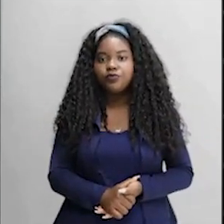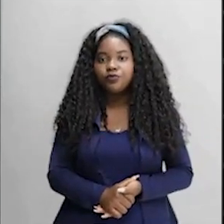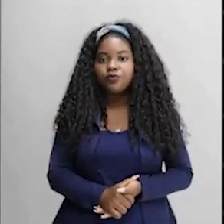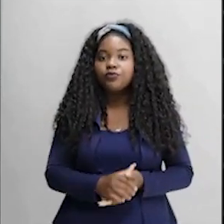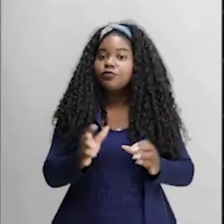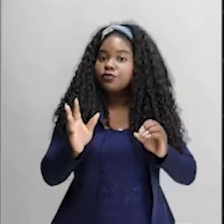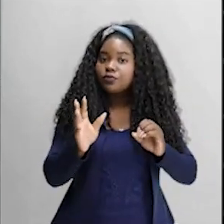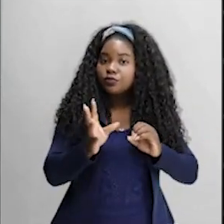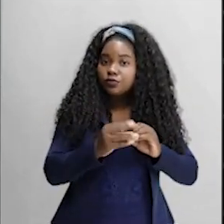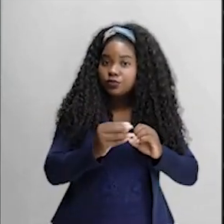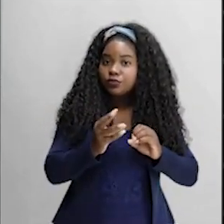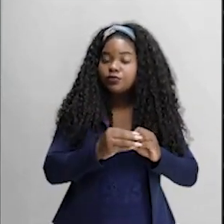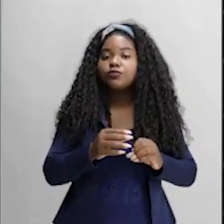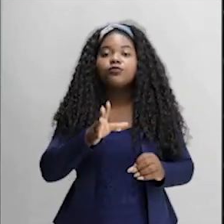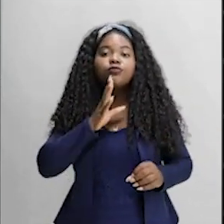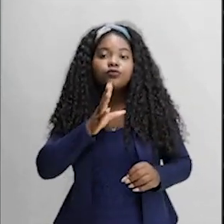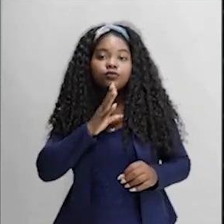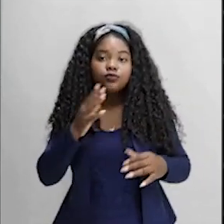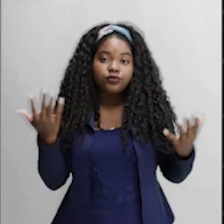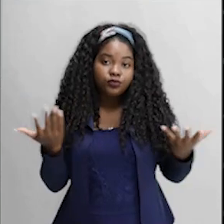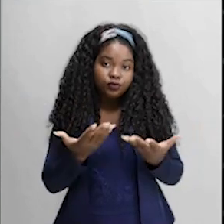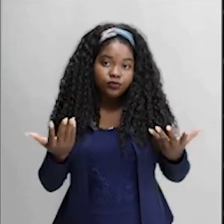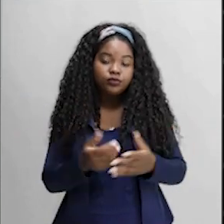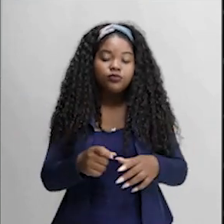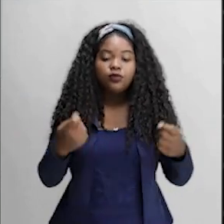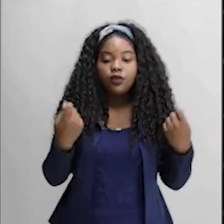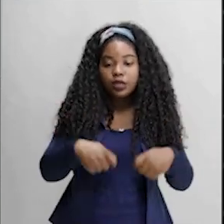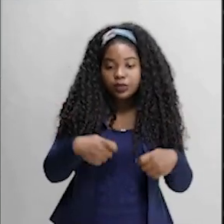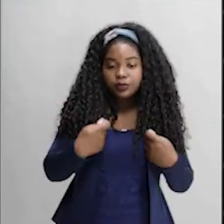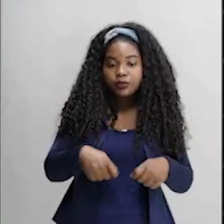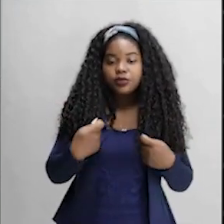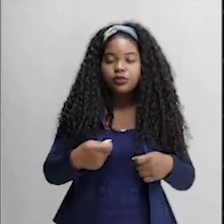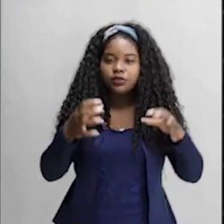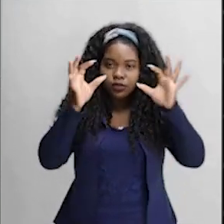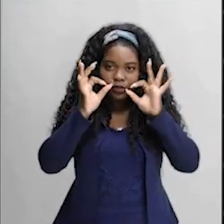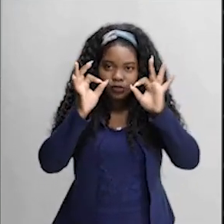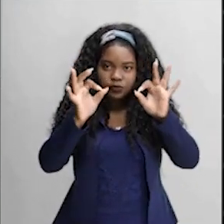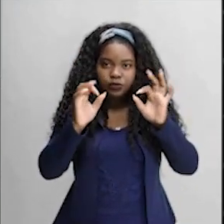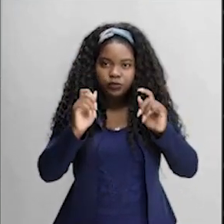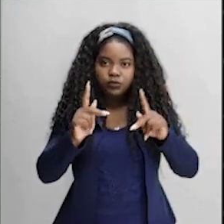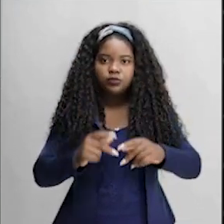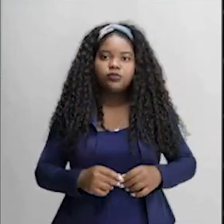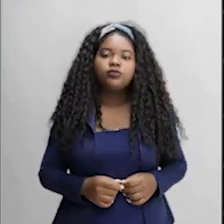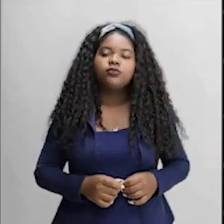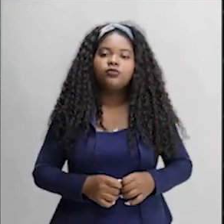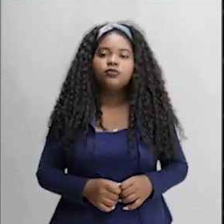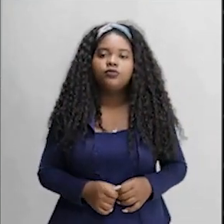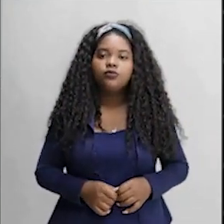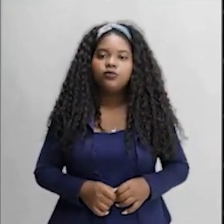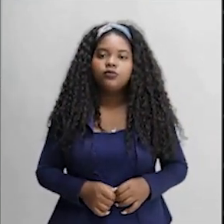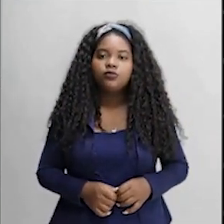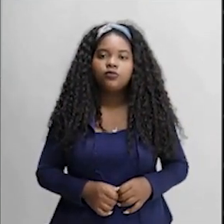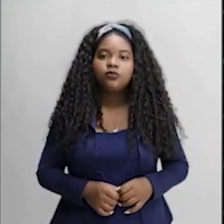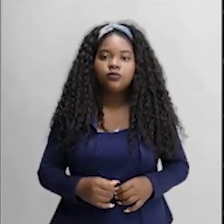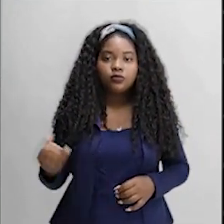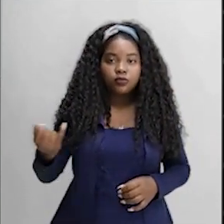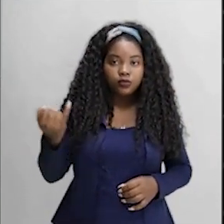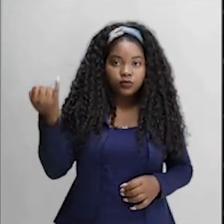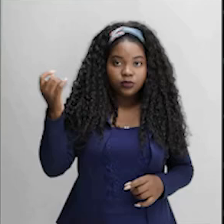tua atenção, o teu compromisso com isso. Atenção e compromisso é importante. Nós vamos agora elucidar algo que é